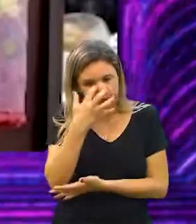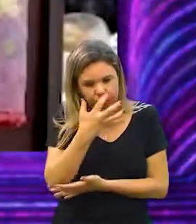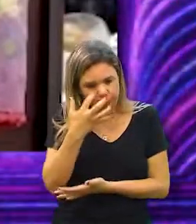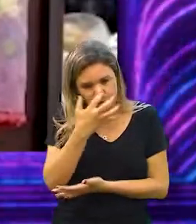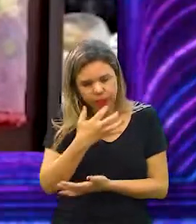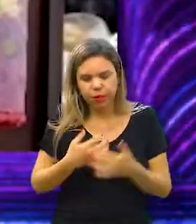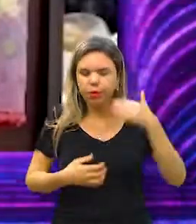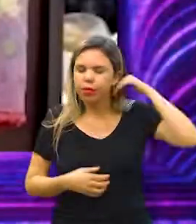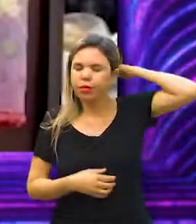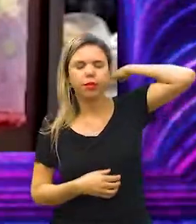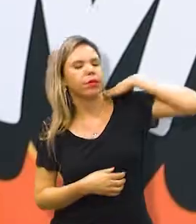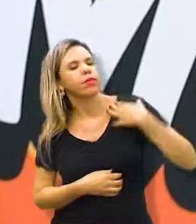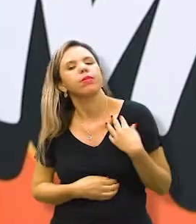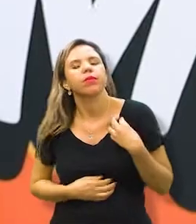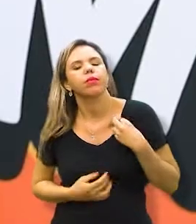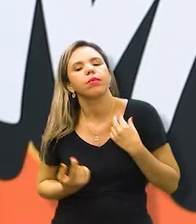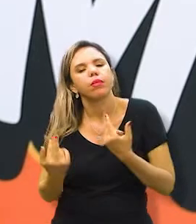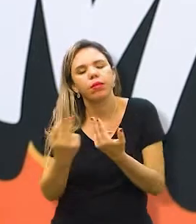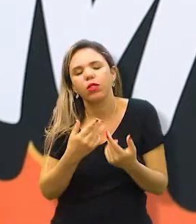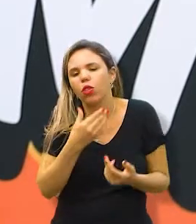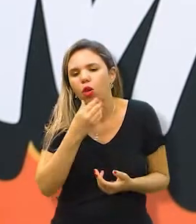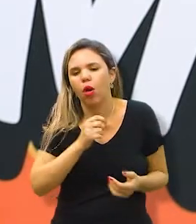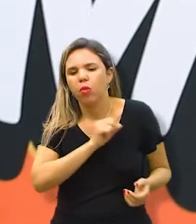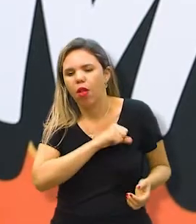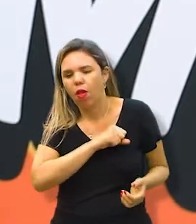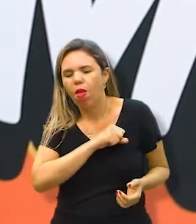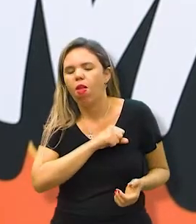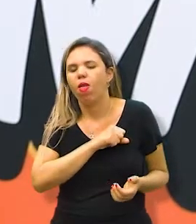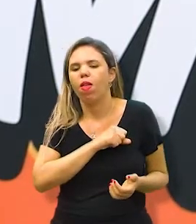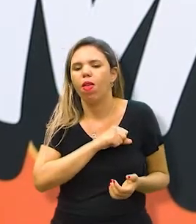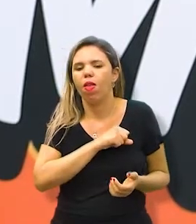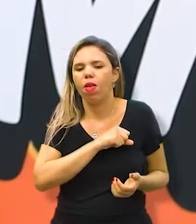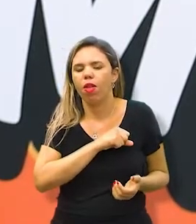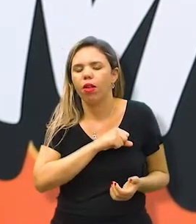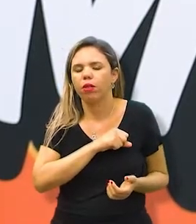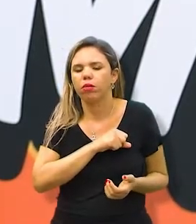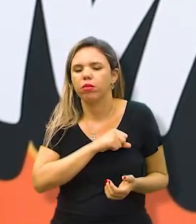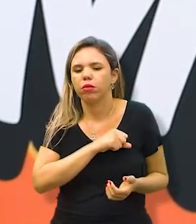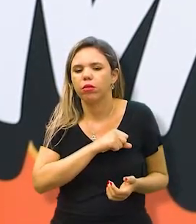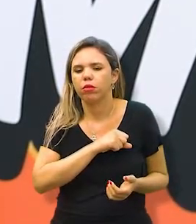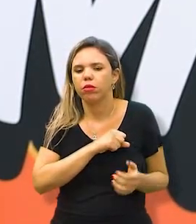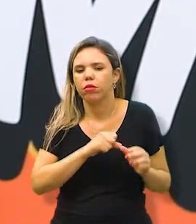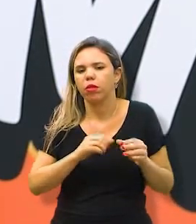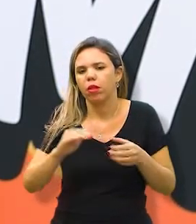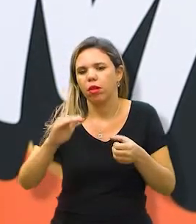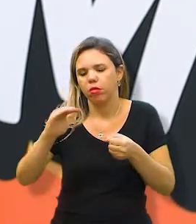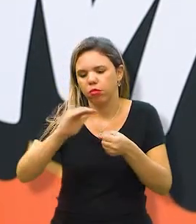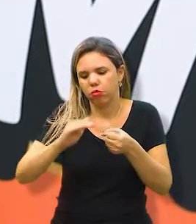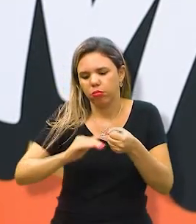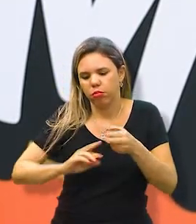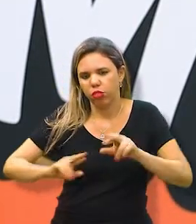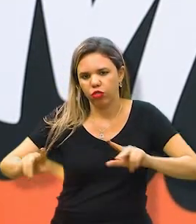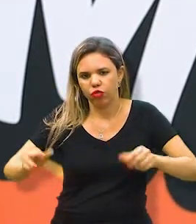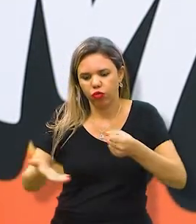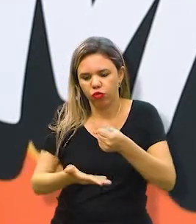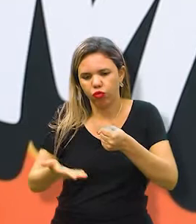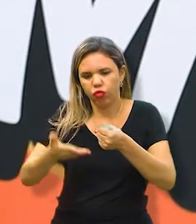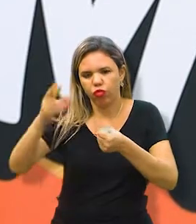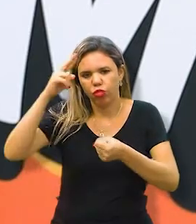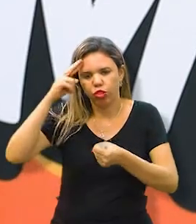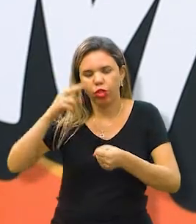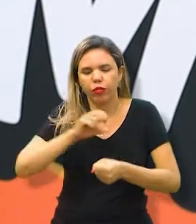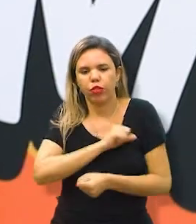além do romance. Assim como o vilão, né? E suas camadas, né?